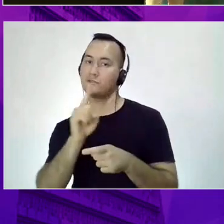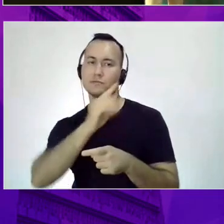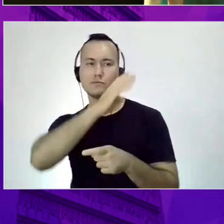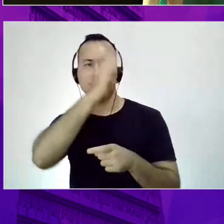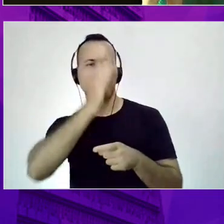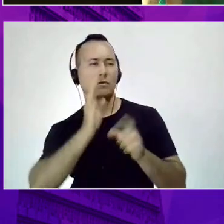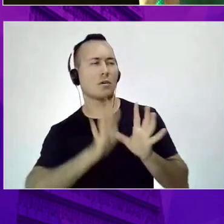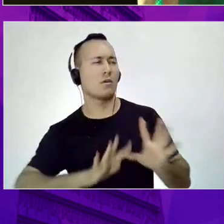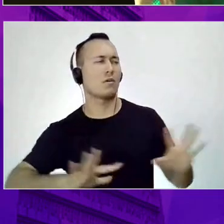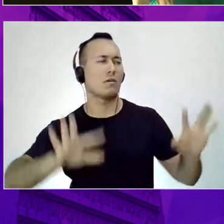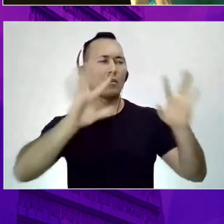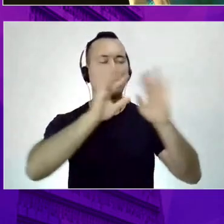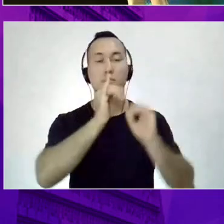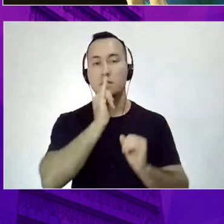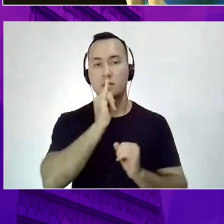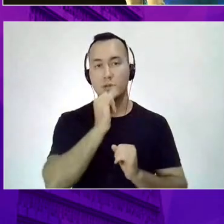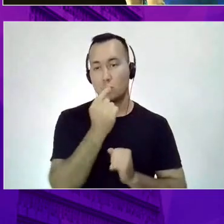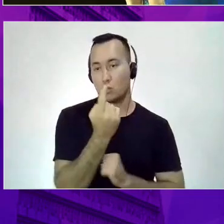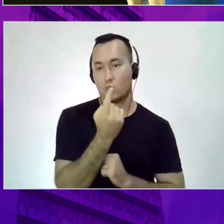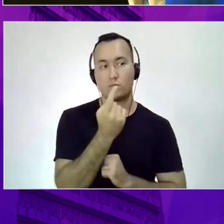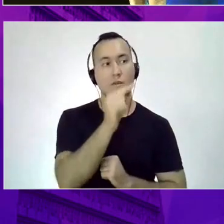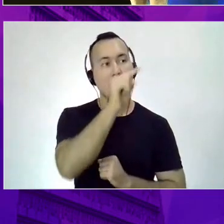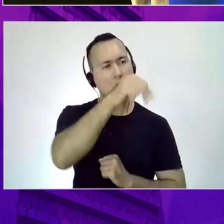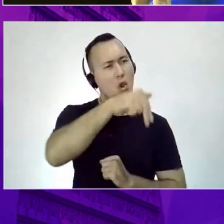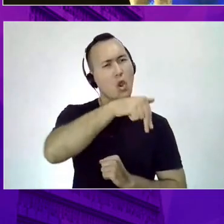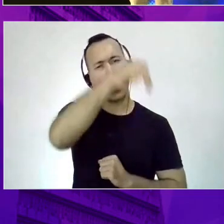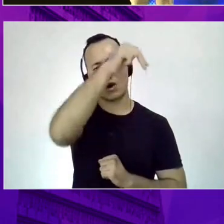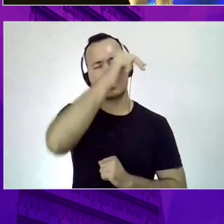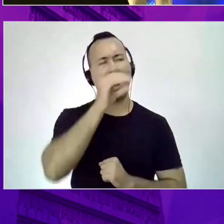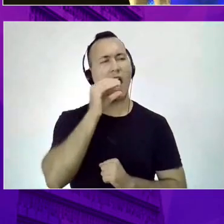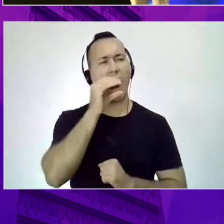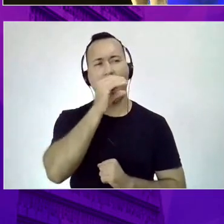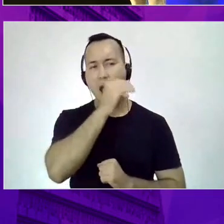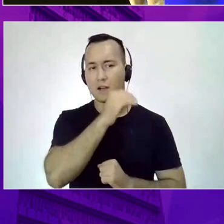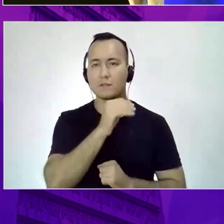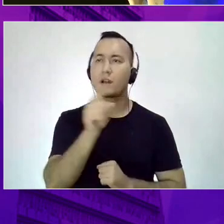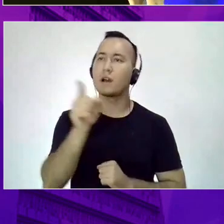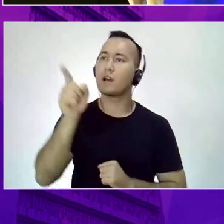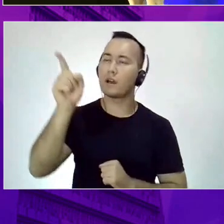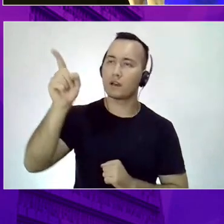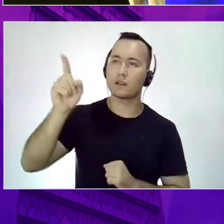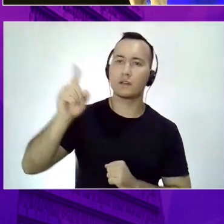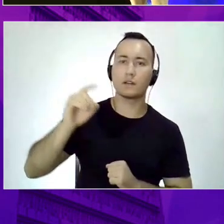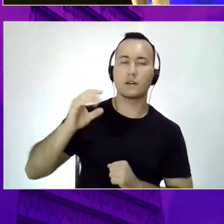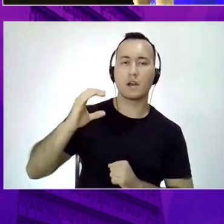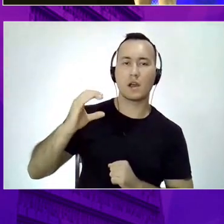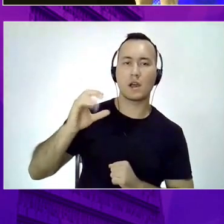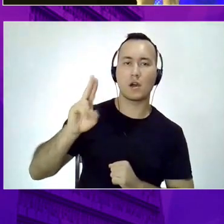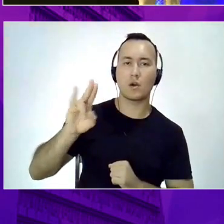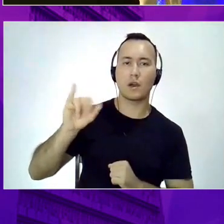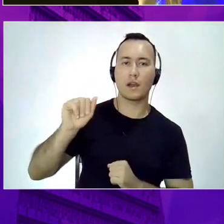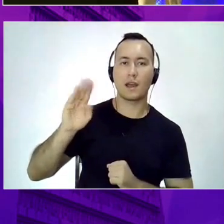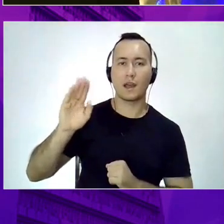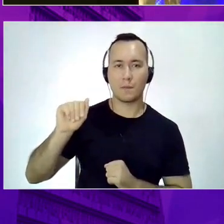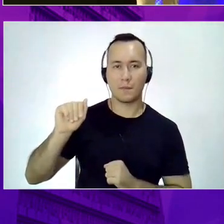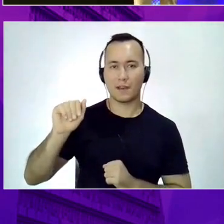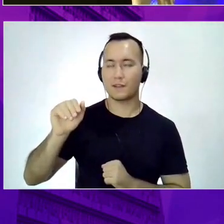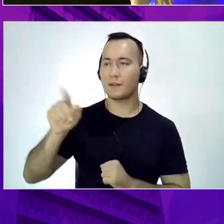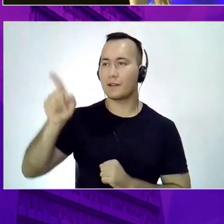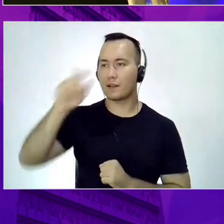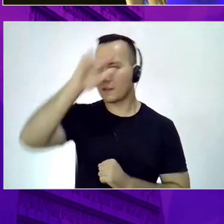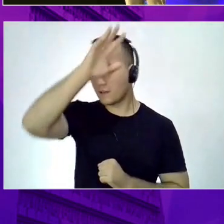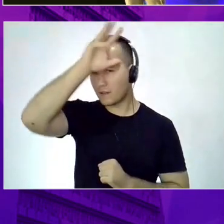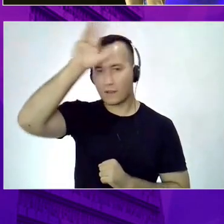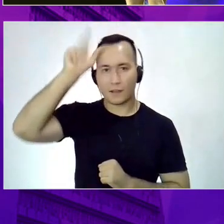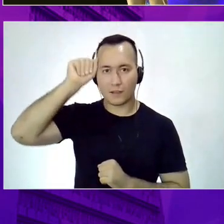no Ceará, uma torrando de calor em Cuiabá, eu passando frio em Curitiba e outra pessoa passando frio no interior do Rio